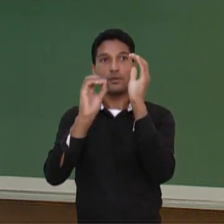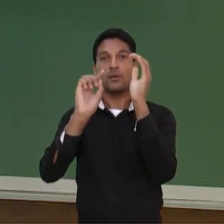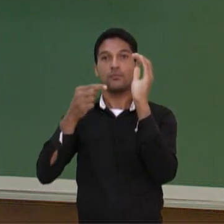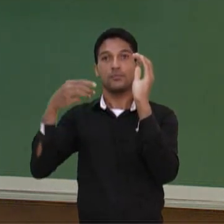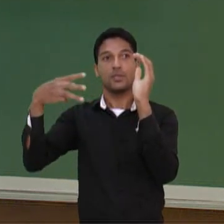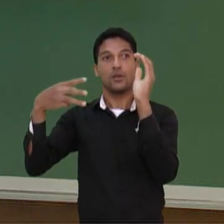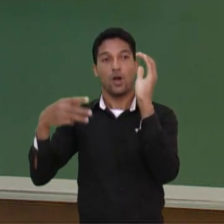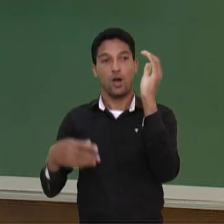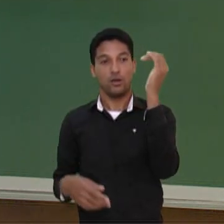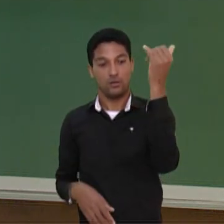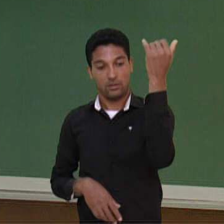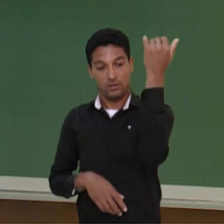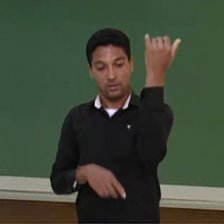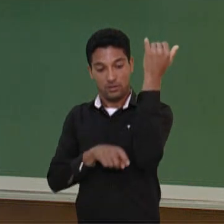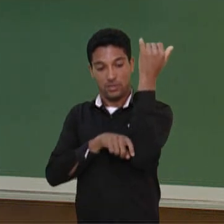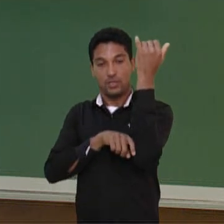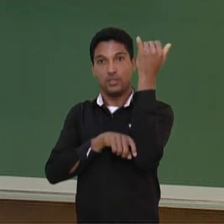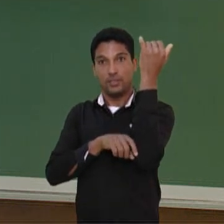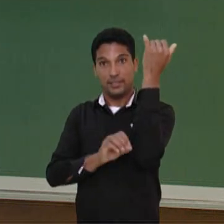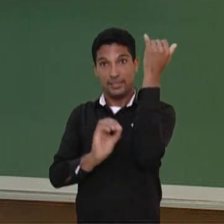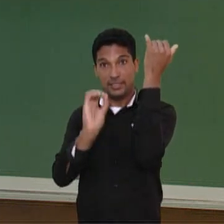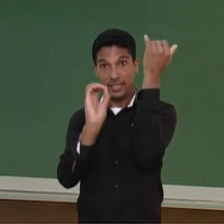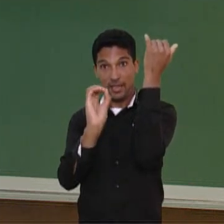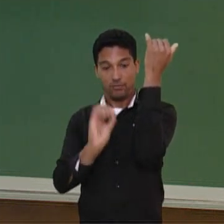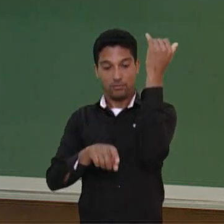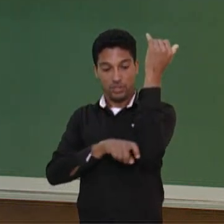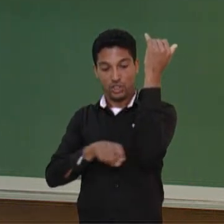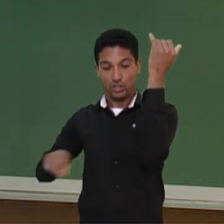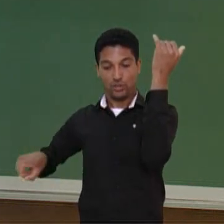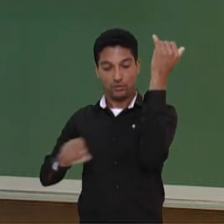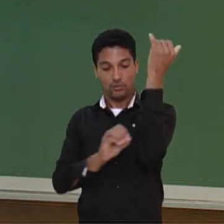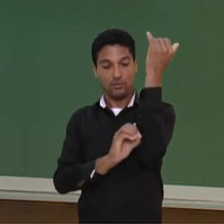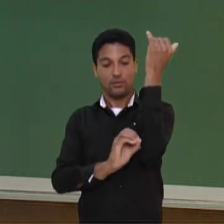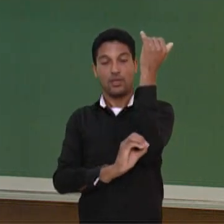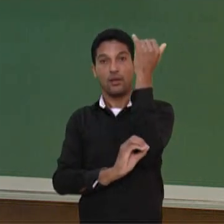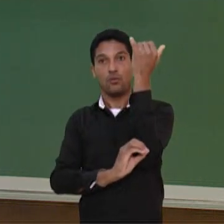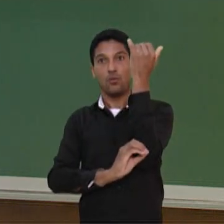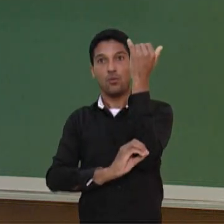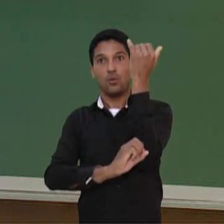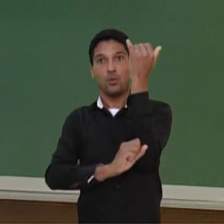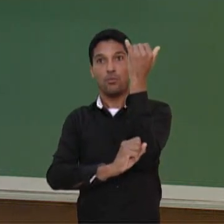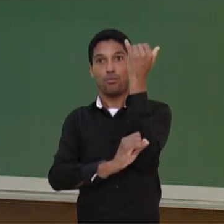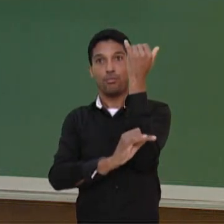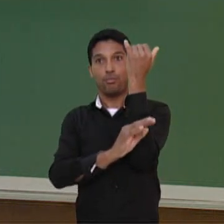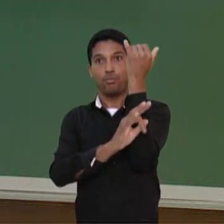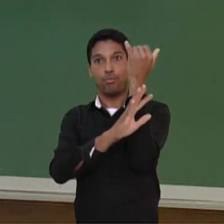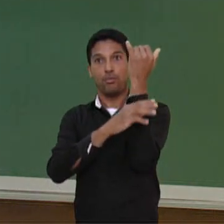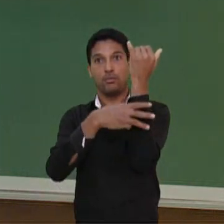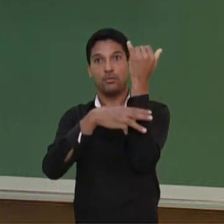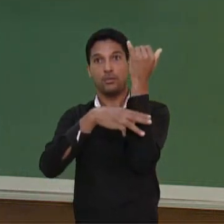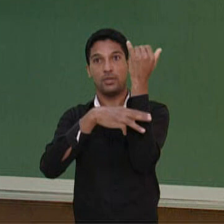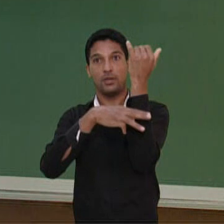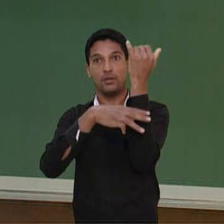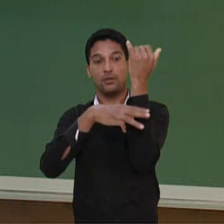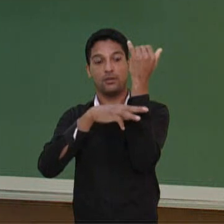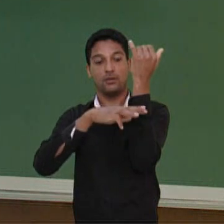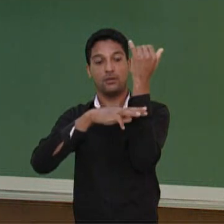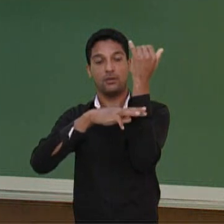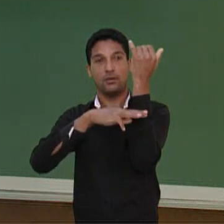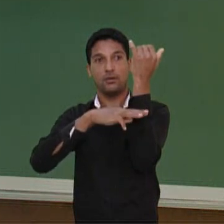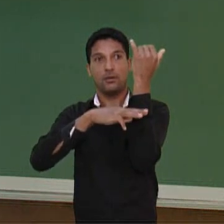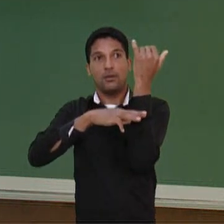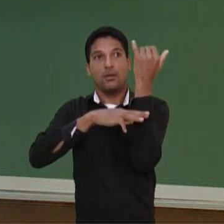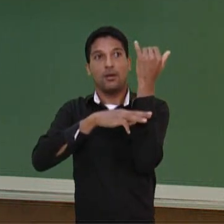e ele sobe até o 3. Isso aqui nós chamamos de interseção com o eixo y, né?